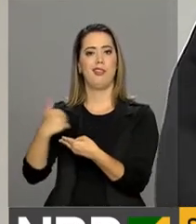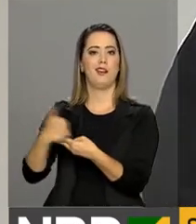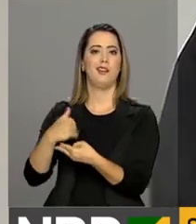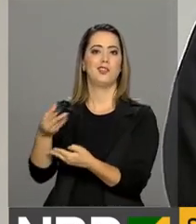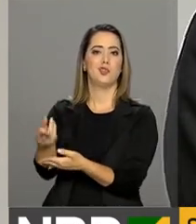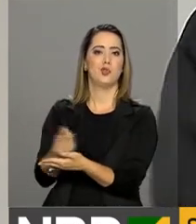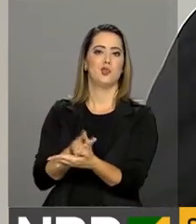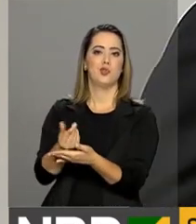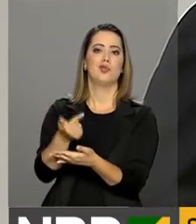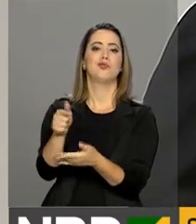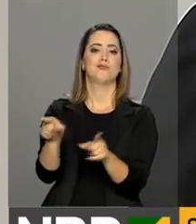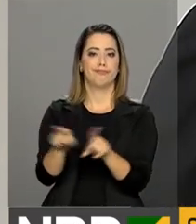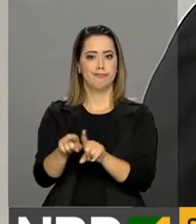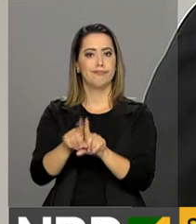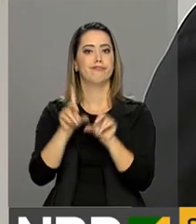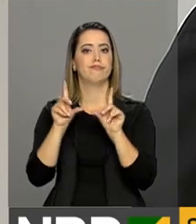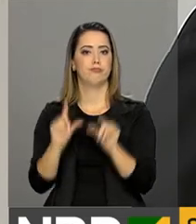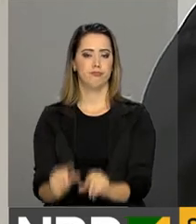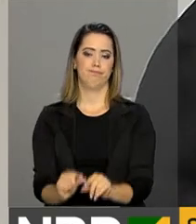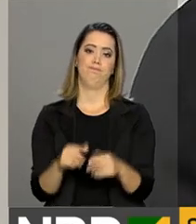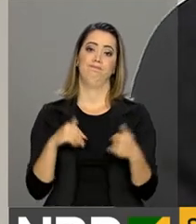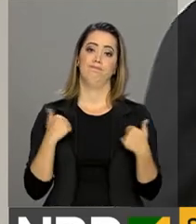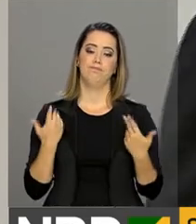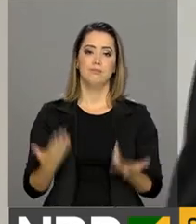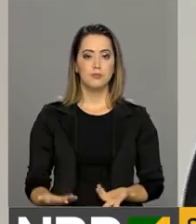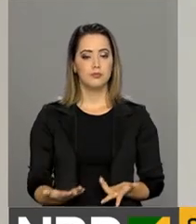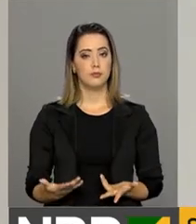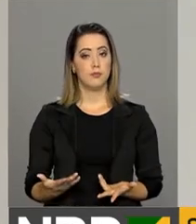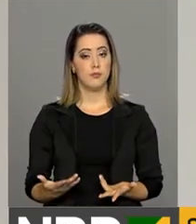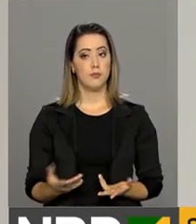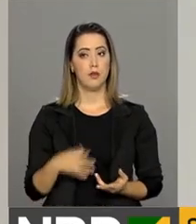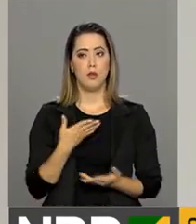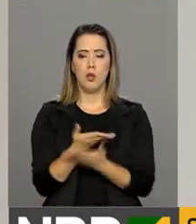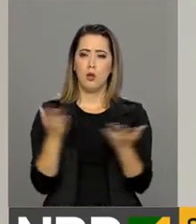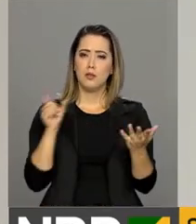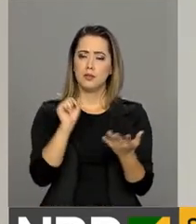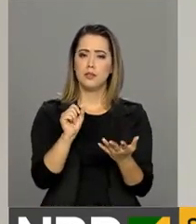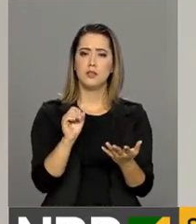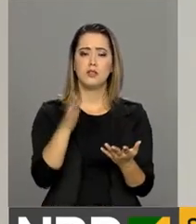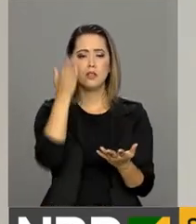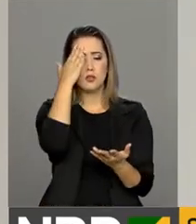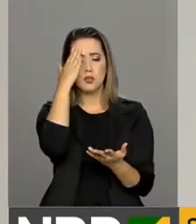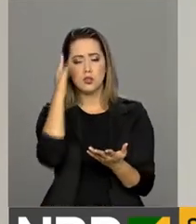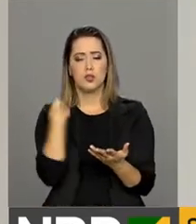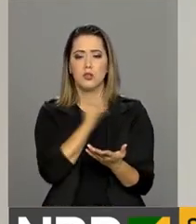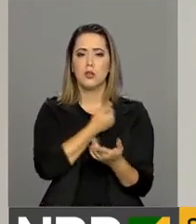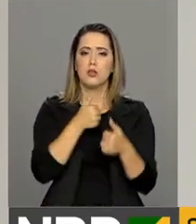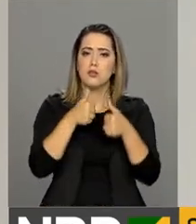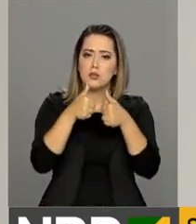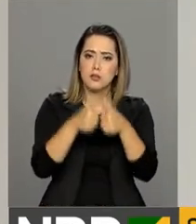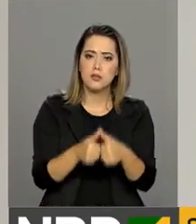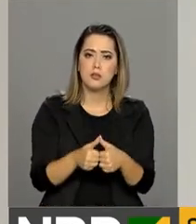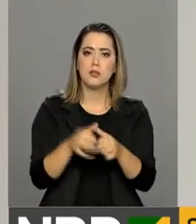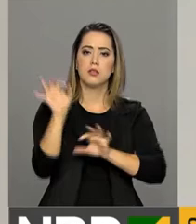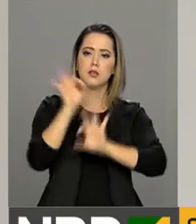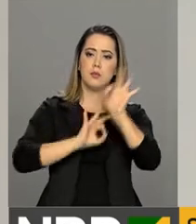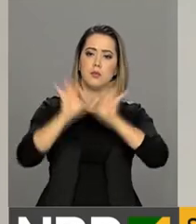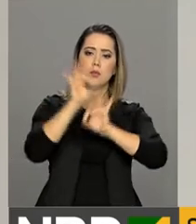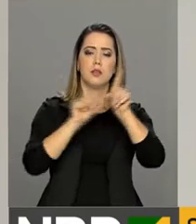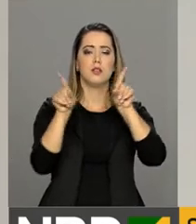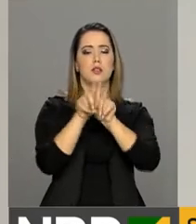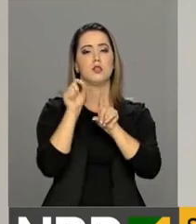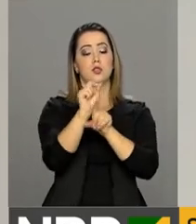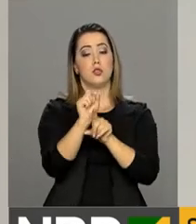então cai a arrecadação o resto nós estamos fazendo planos de refinanciamento